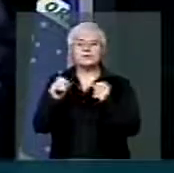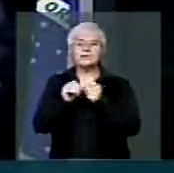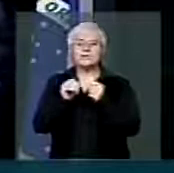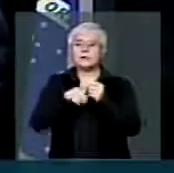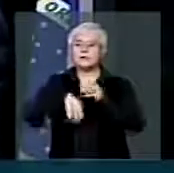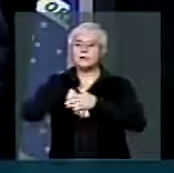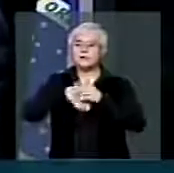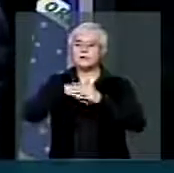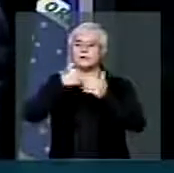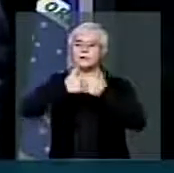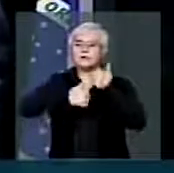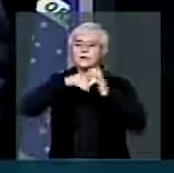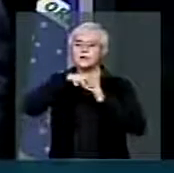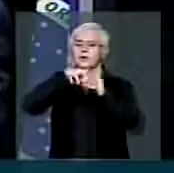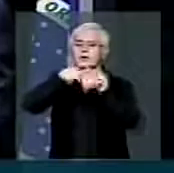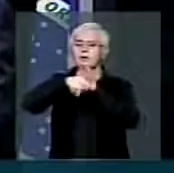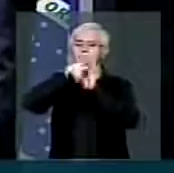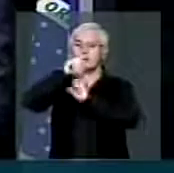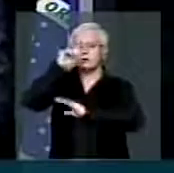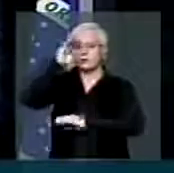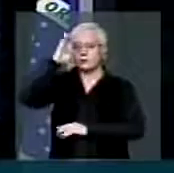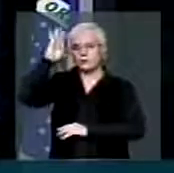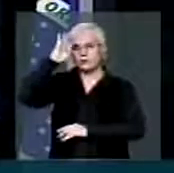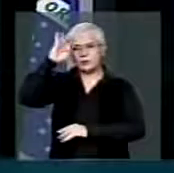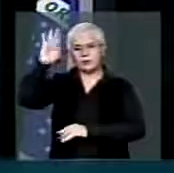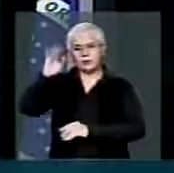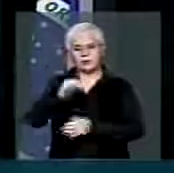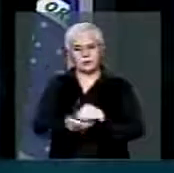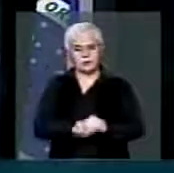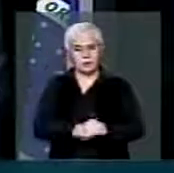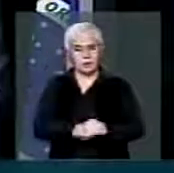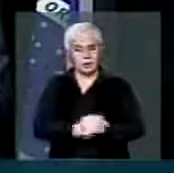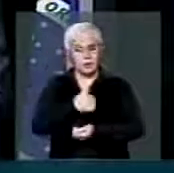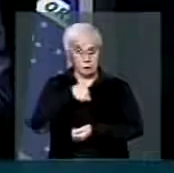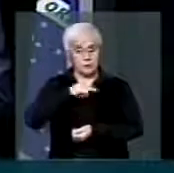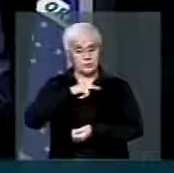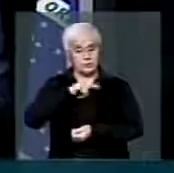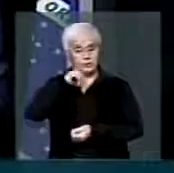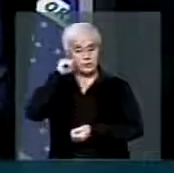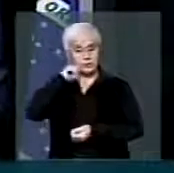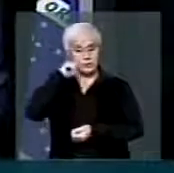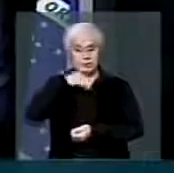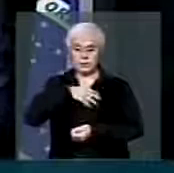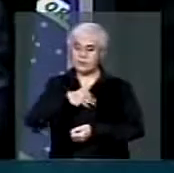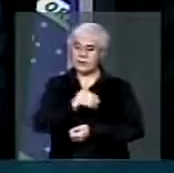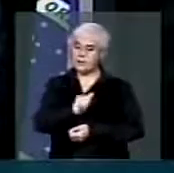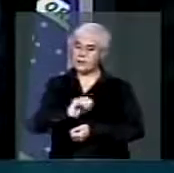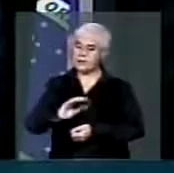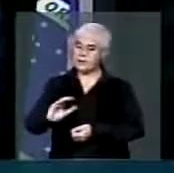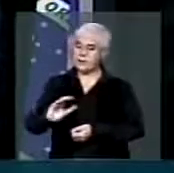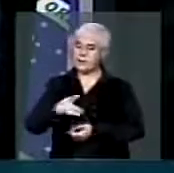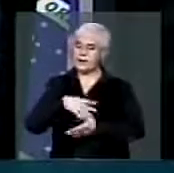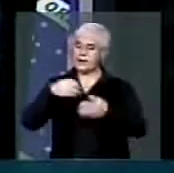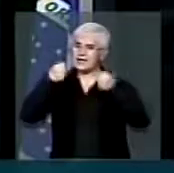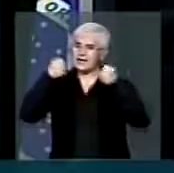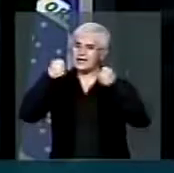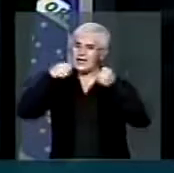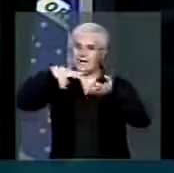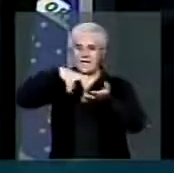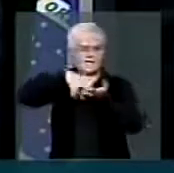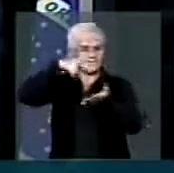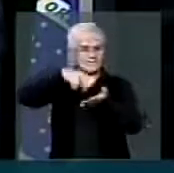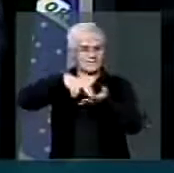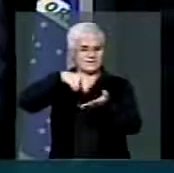a Copa dos Sonhos. Eu tenho uma filha adolescente, ela está vibrando com a Copa do